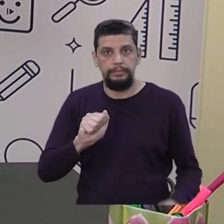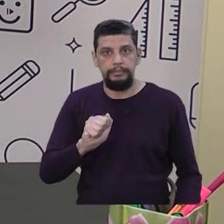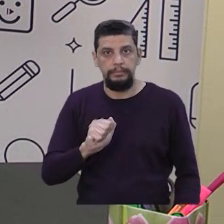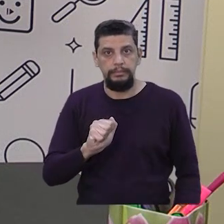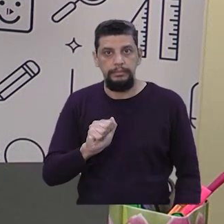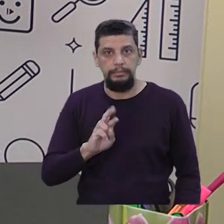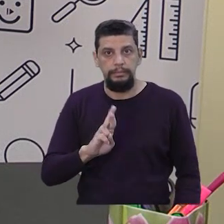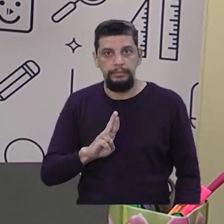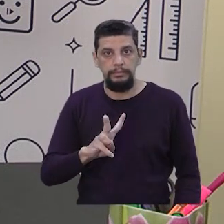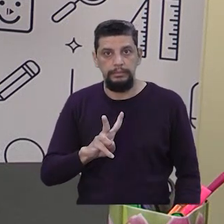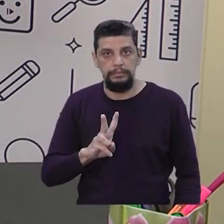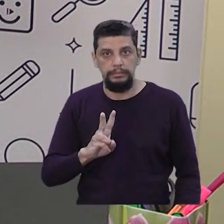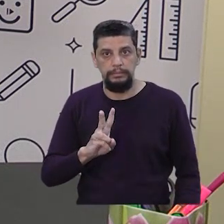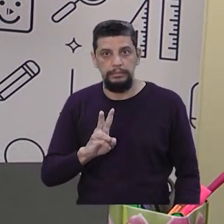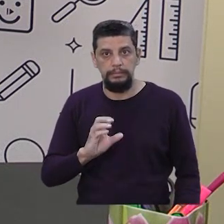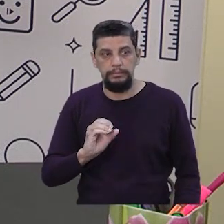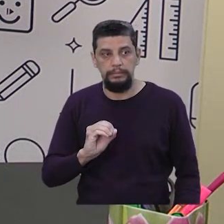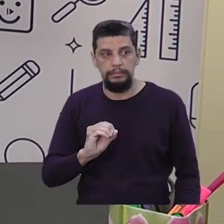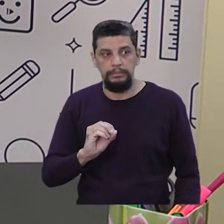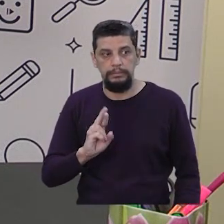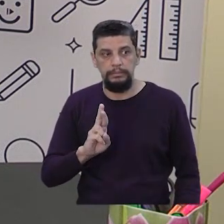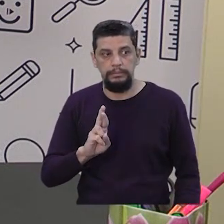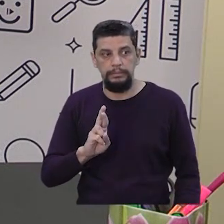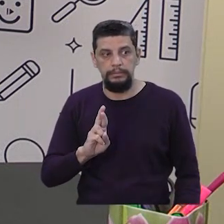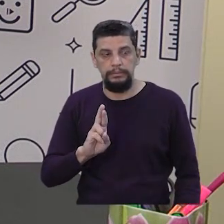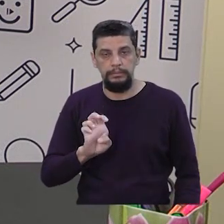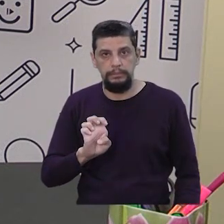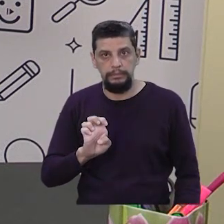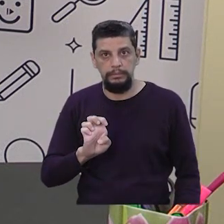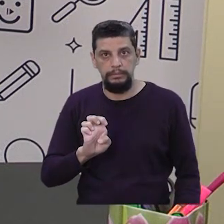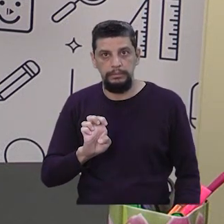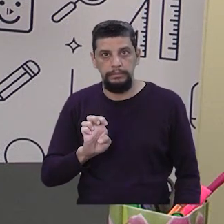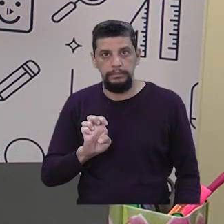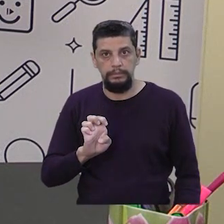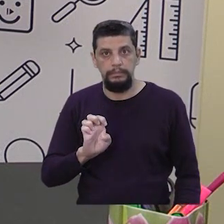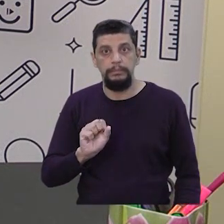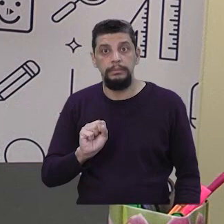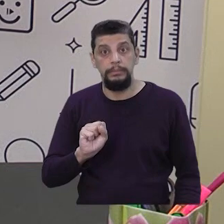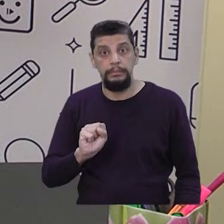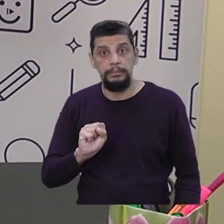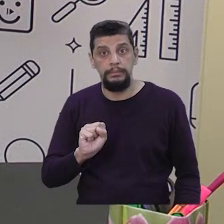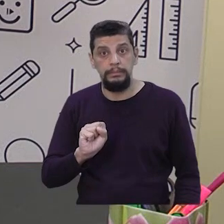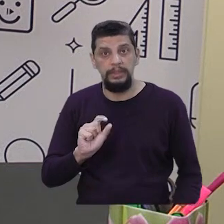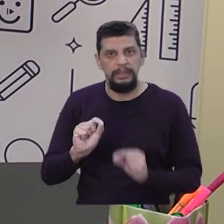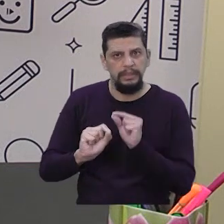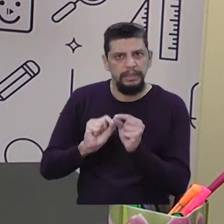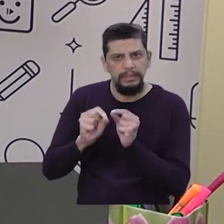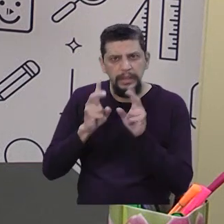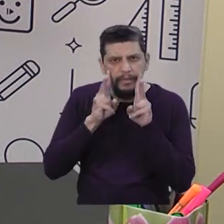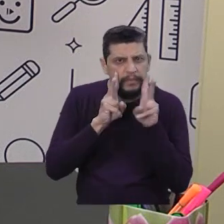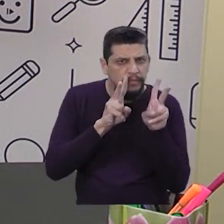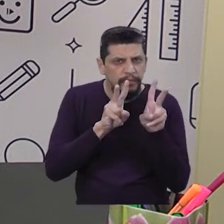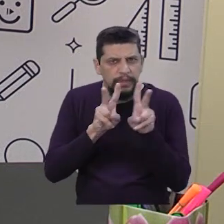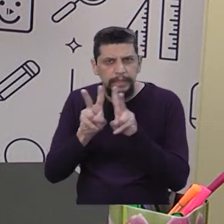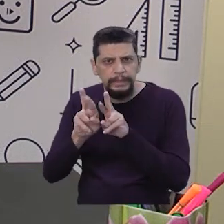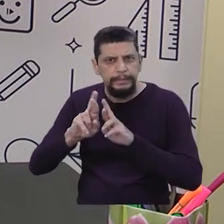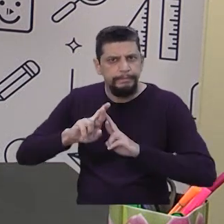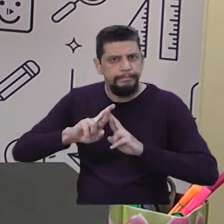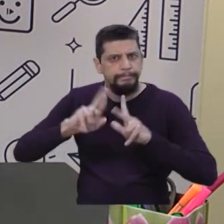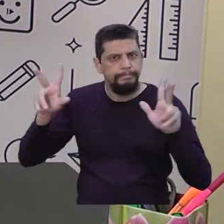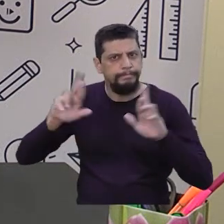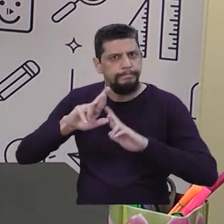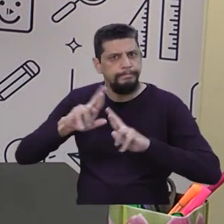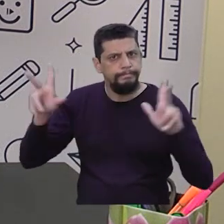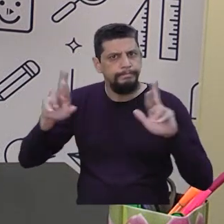Ar, vo e ures. O que vocês viram de diferente com